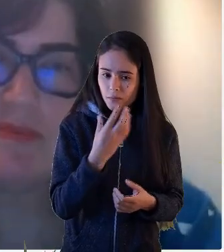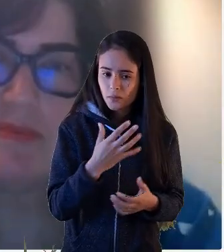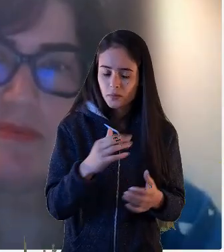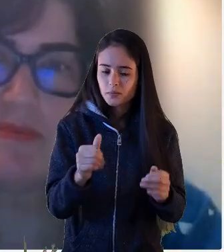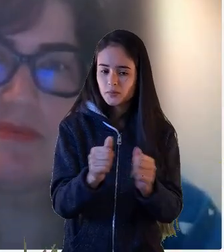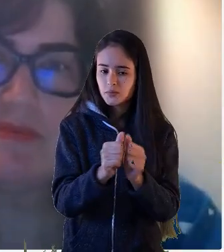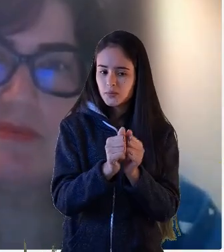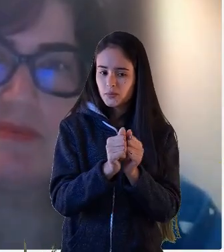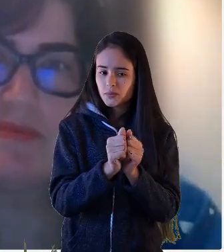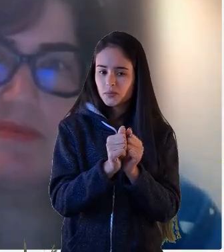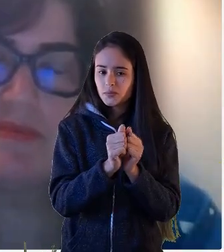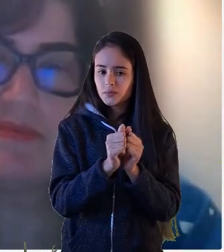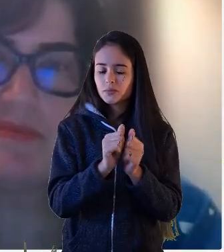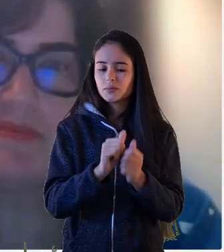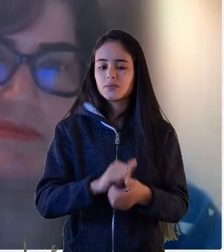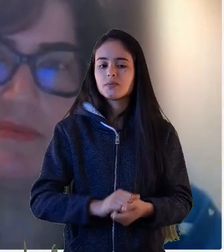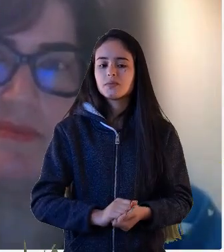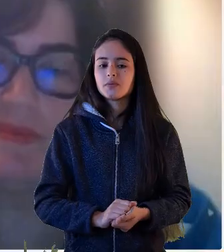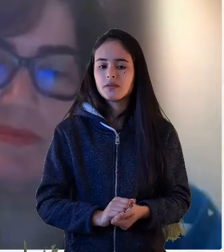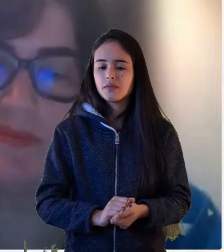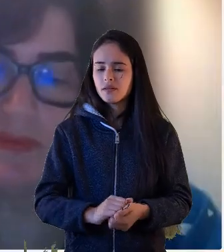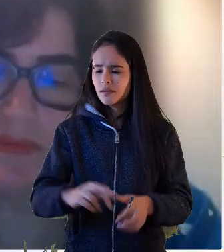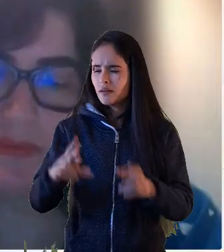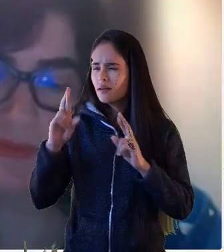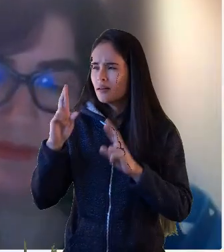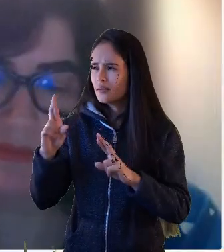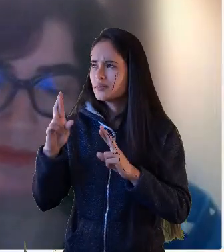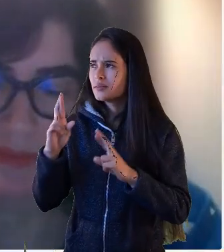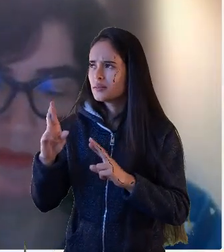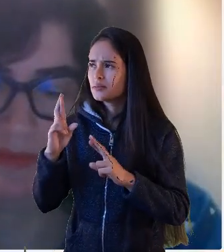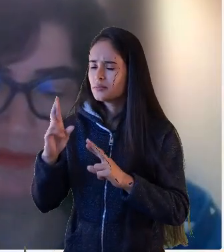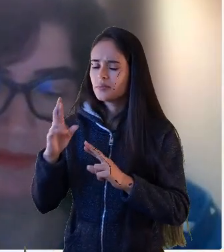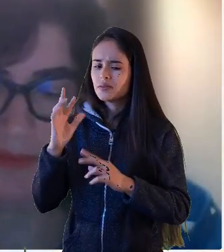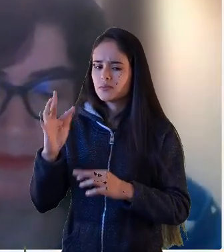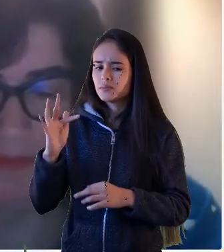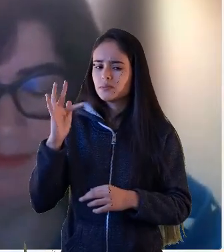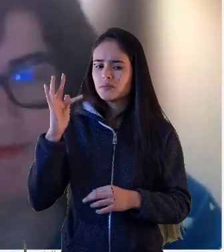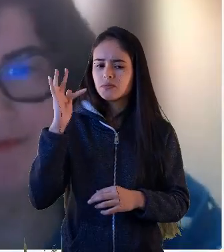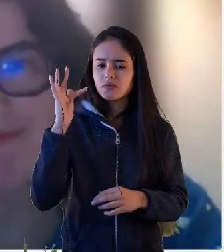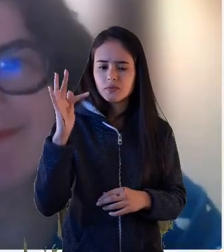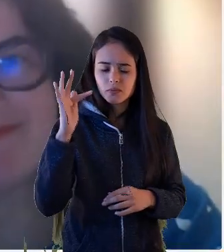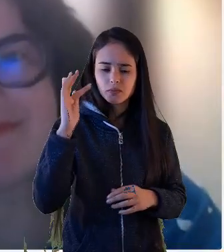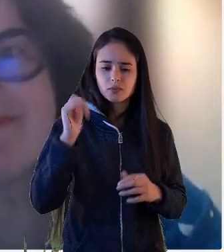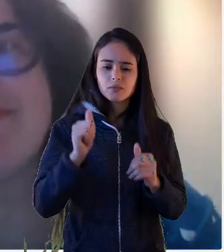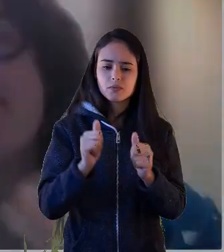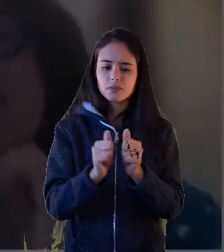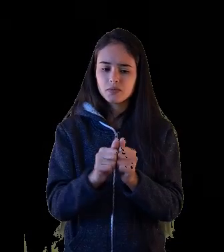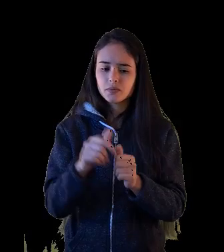Jorge, que estão colaborando com a gente aqui na técnica. E até o ano que vem.